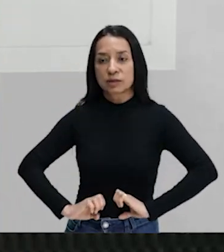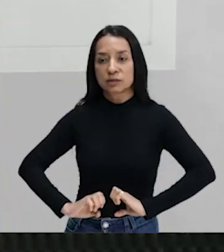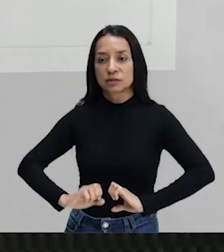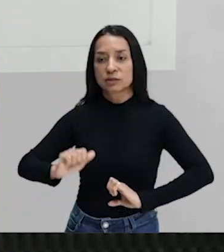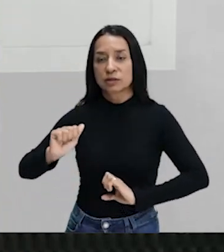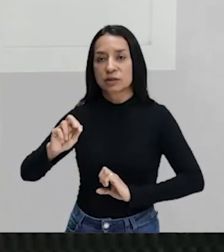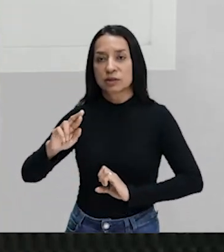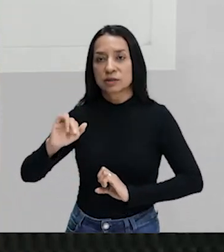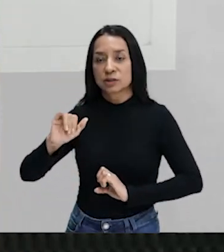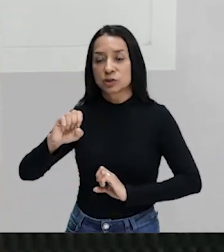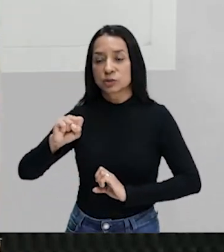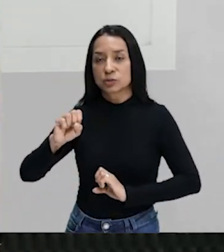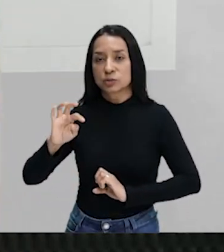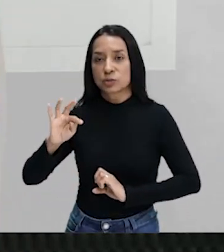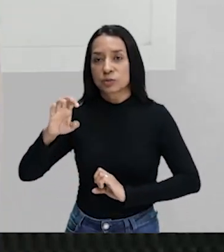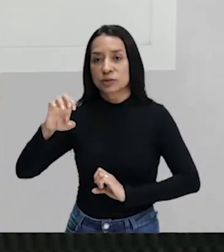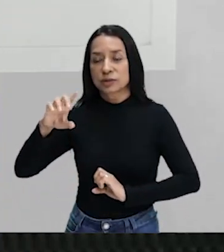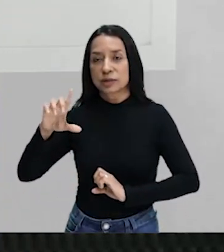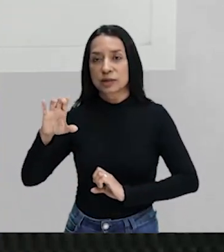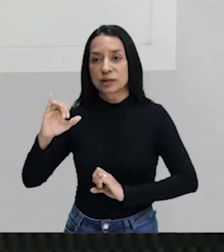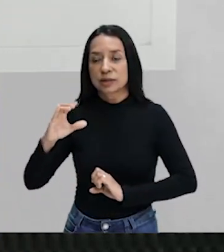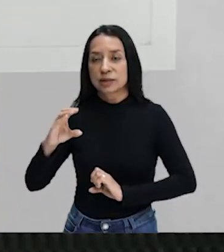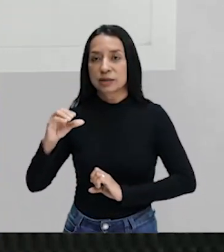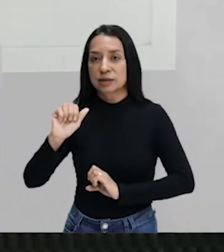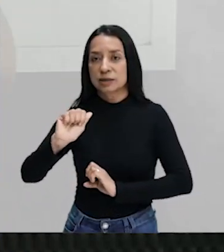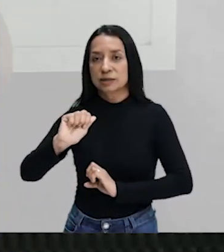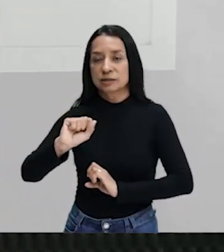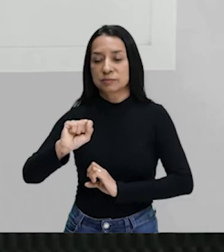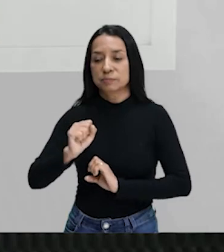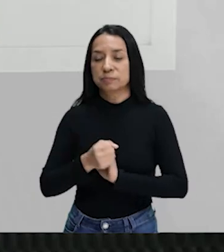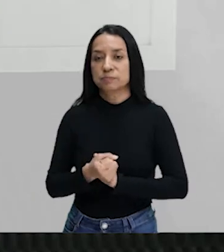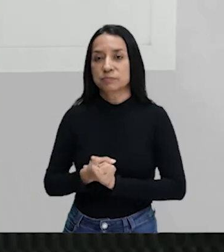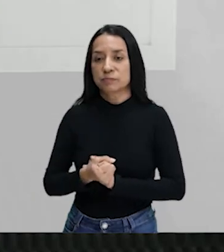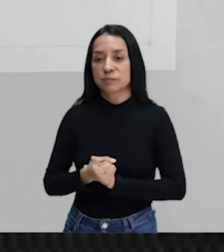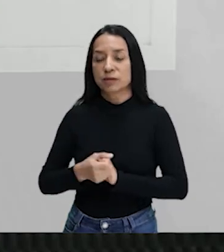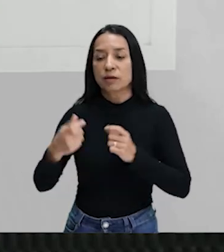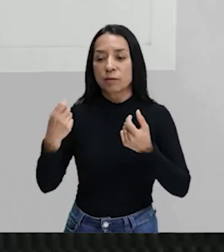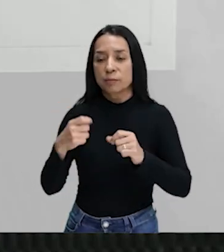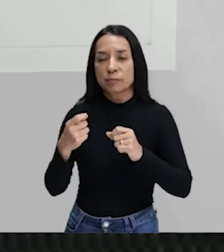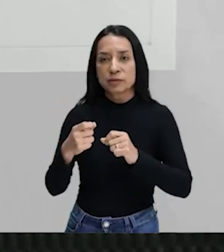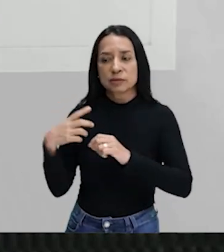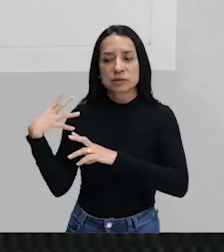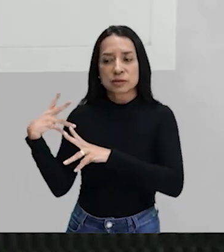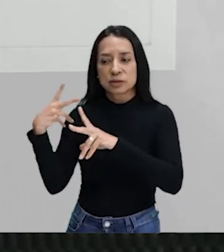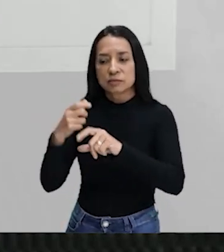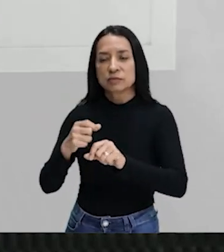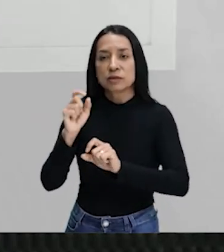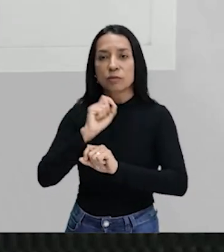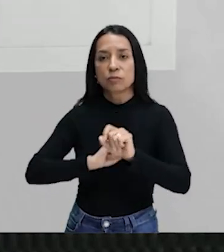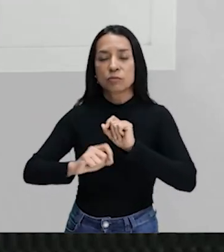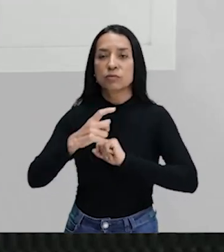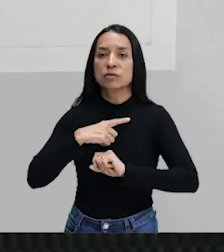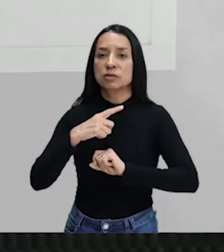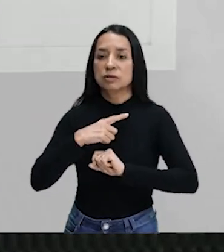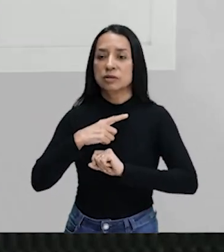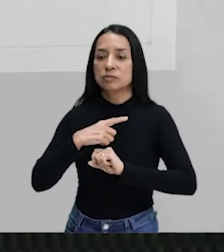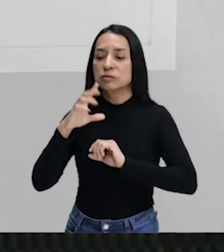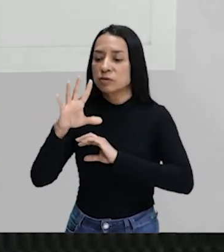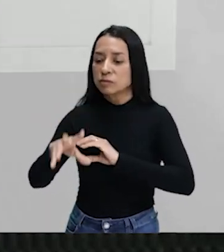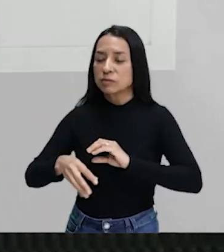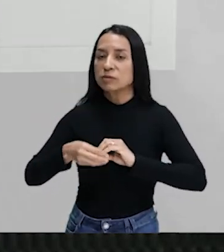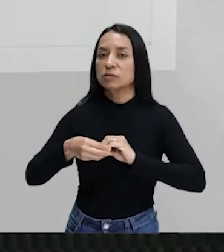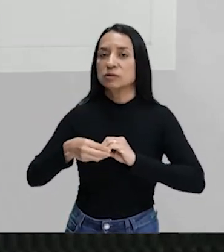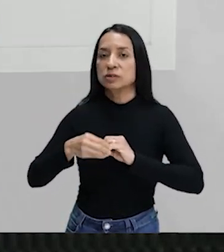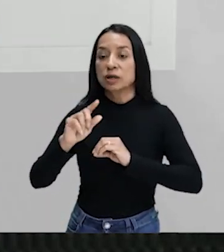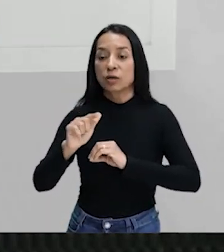aqui algumas nuances, algumas dicas importantes que a gente precisa. Claro, nós vamos retomar algumas coisas que já temos e vamos acrescentar